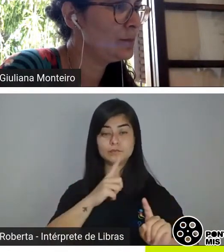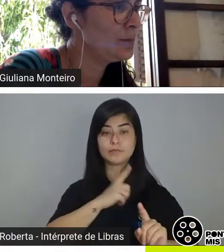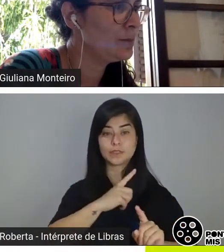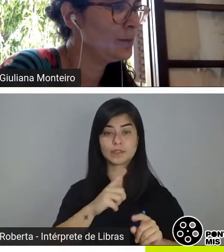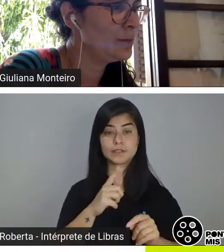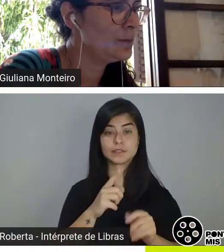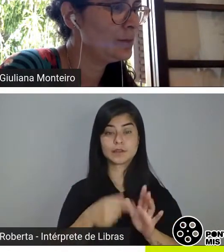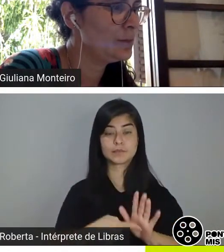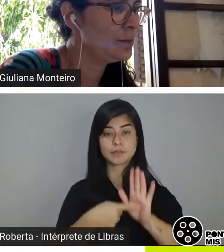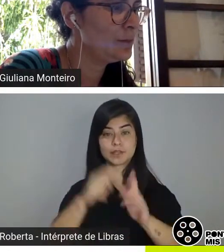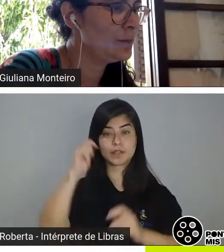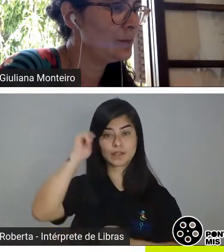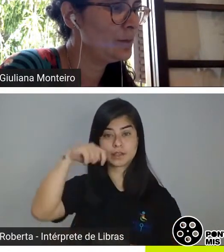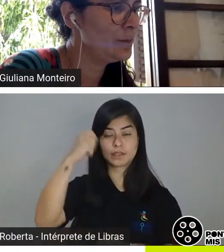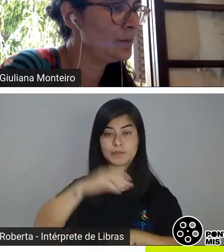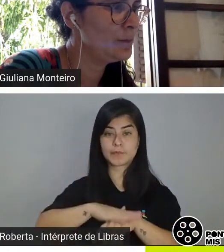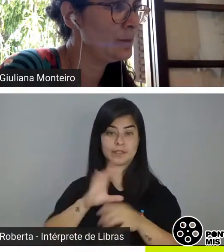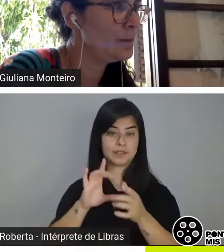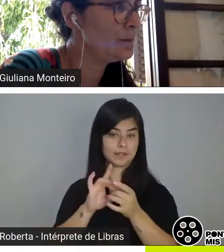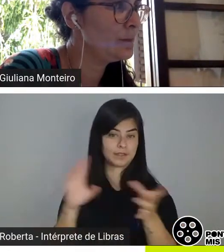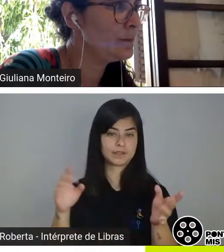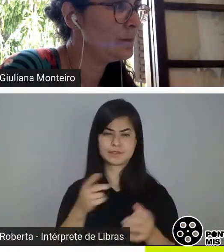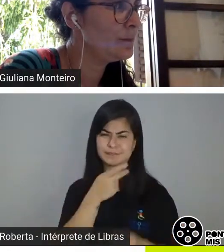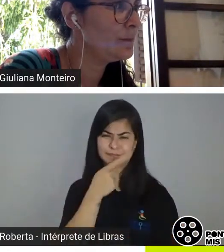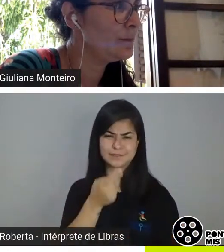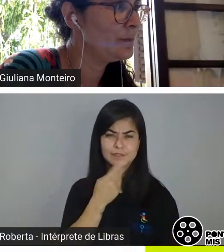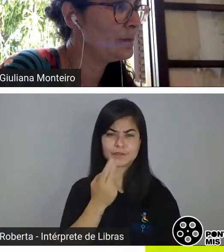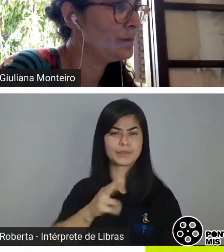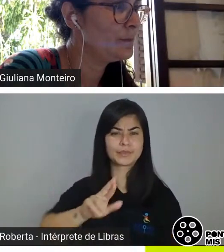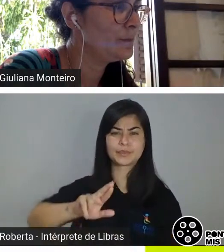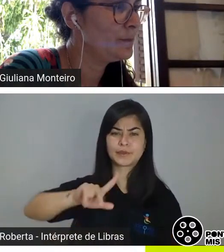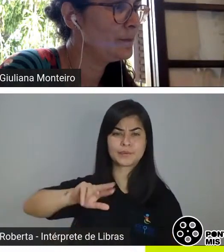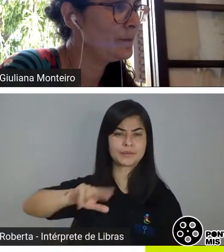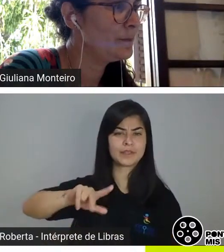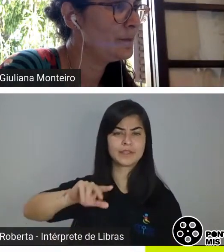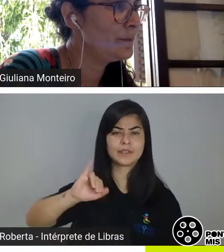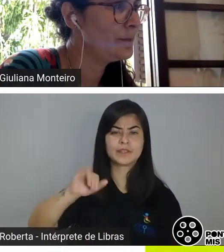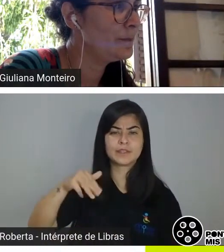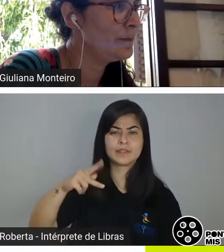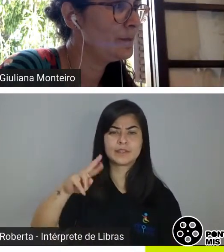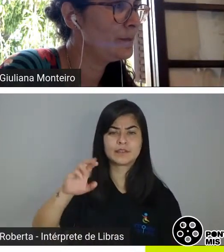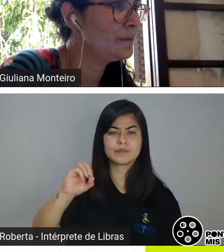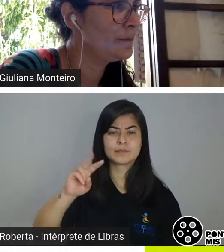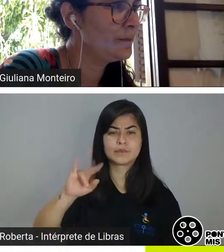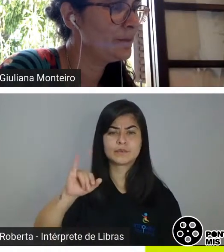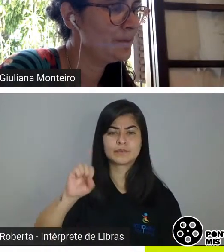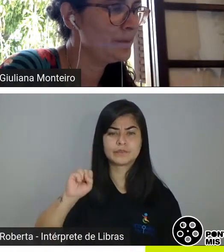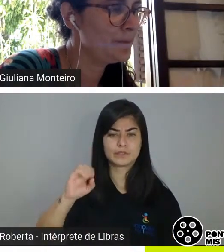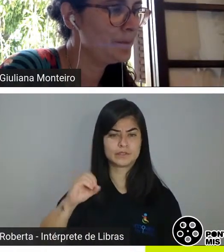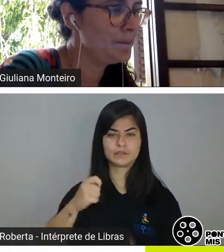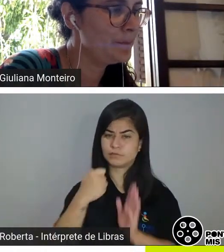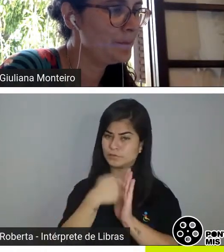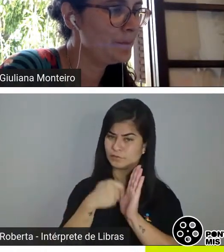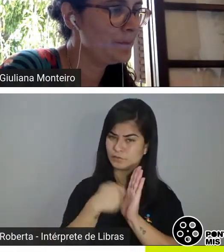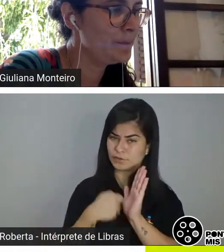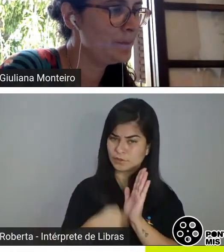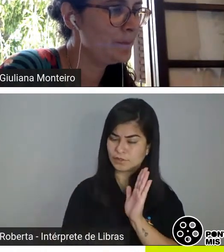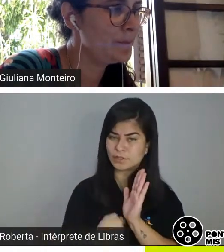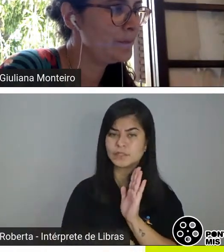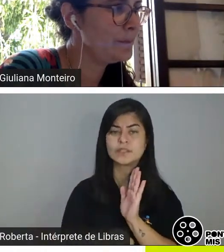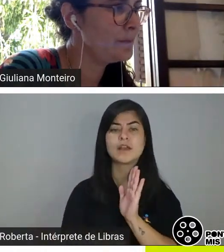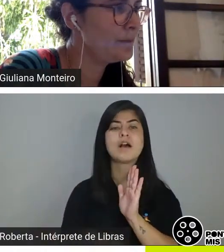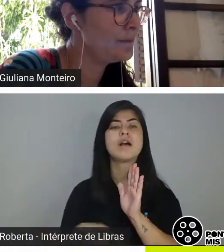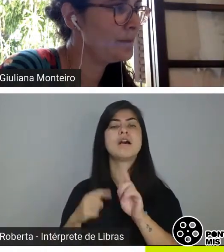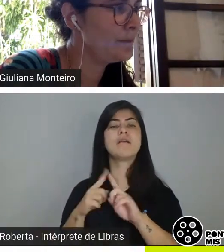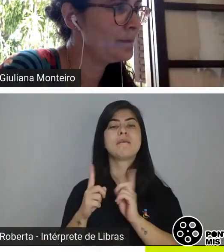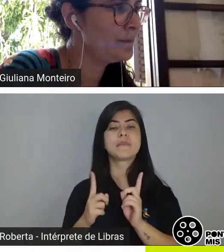deixa para os atores estarem mais livres. Como você disse, não é no improviso, não é um improviso, está tudo escrito, são pouquíssimos, mas você deixa a câmera